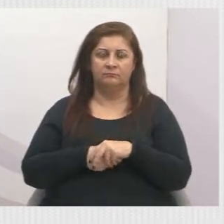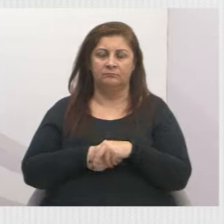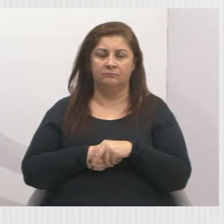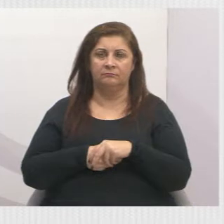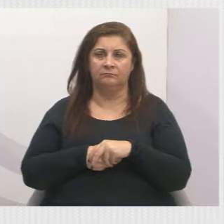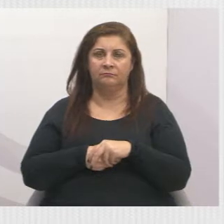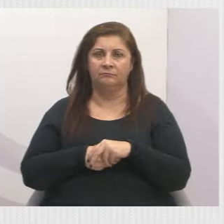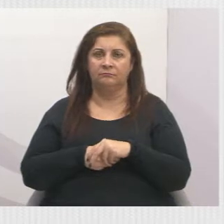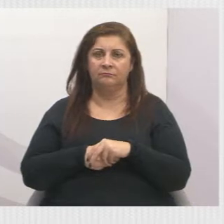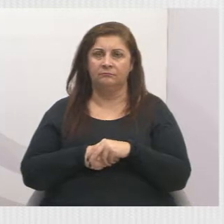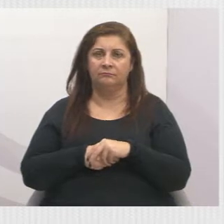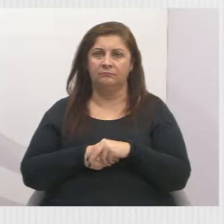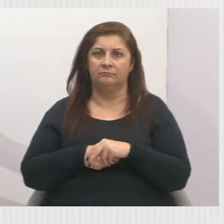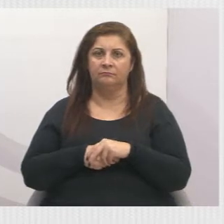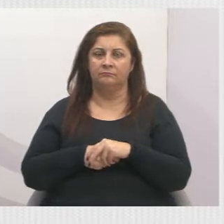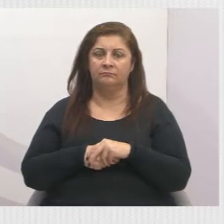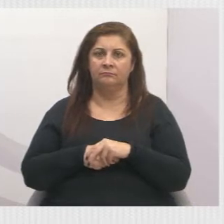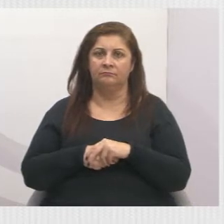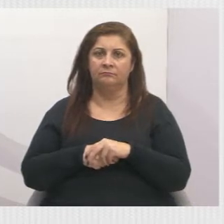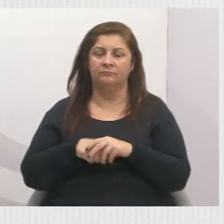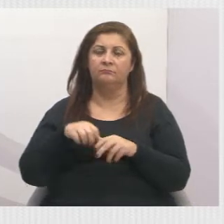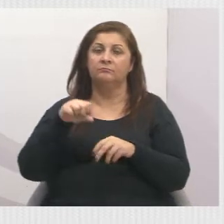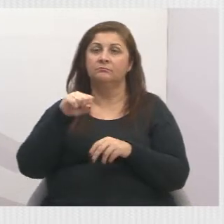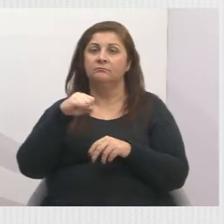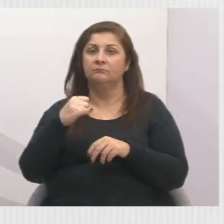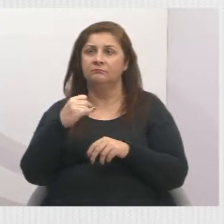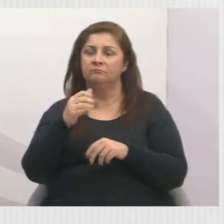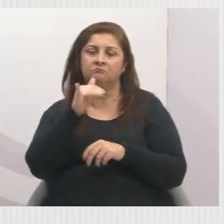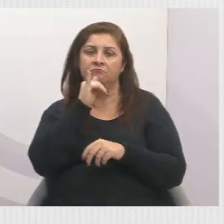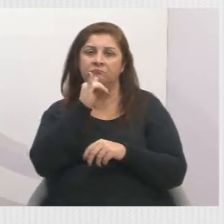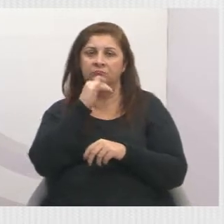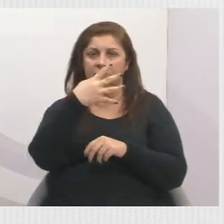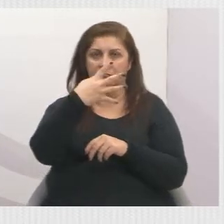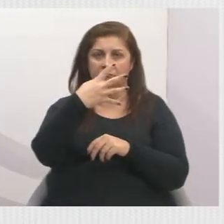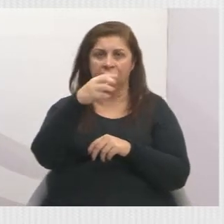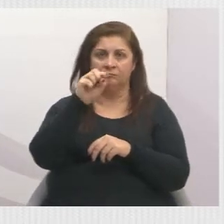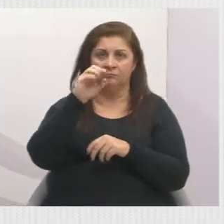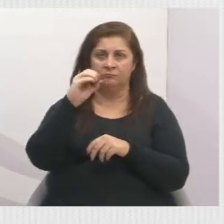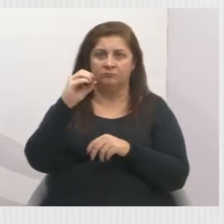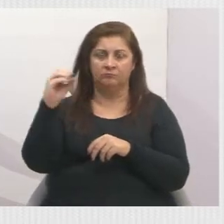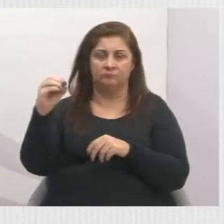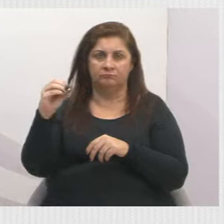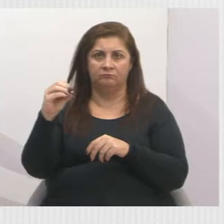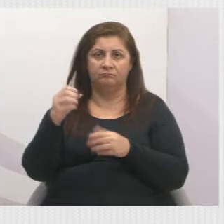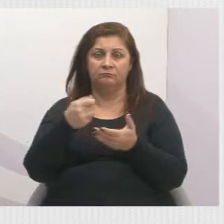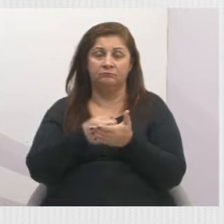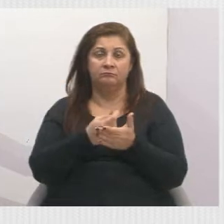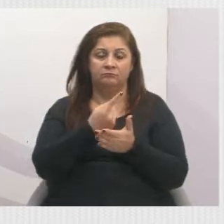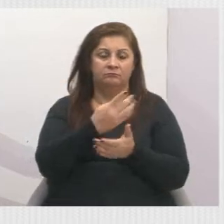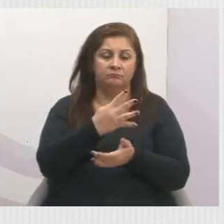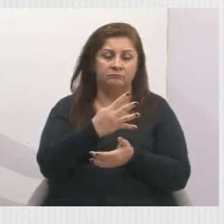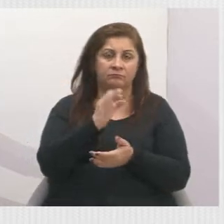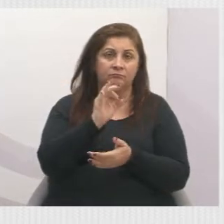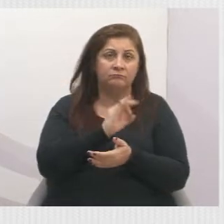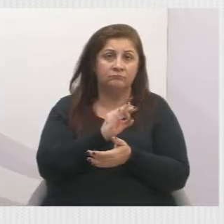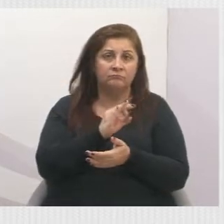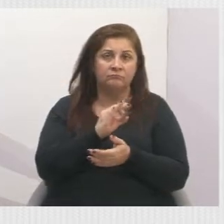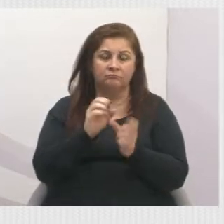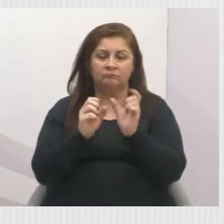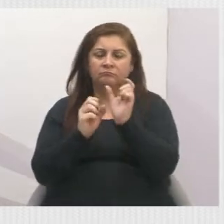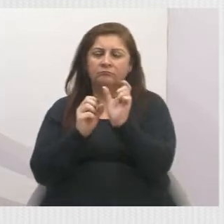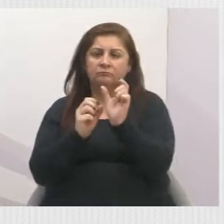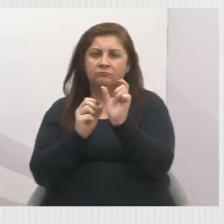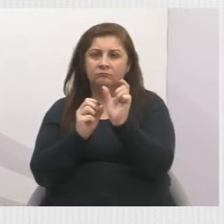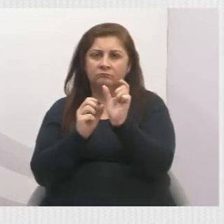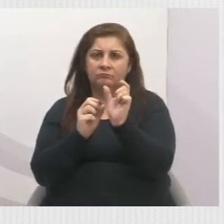Quem ganha 4, contribui com 14% sobre 400. Então, será sempre sobre a base, a